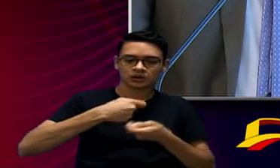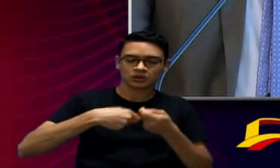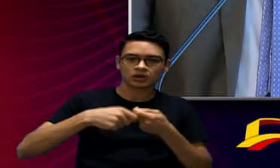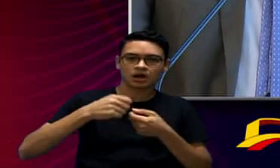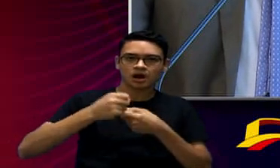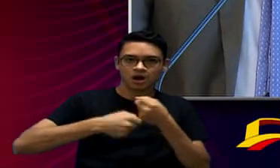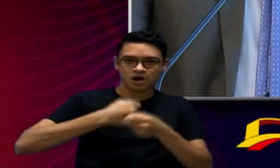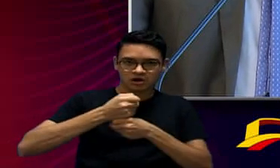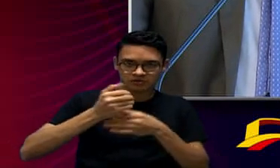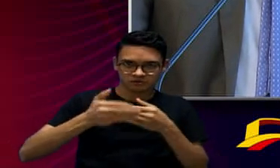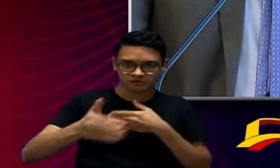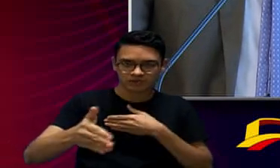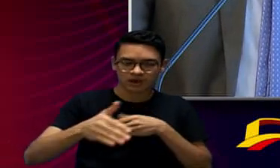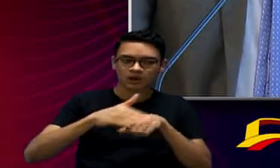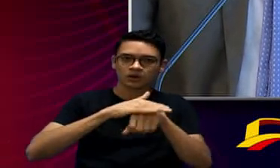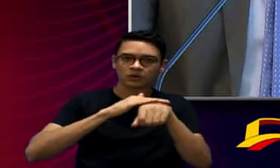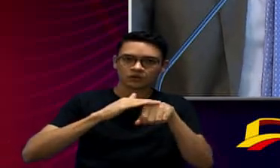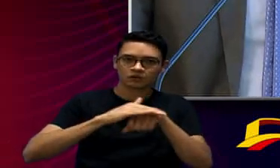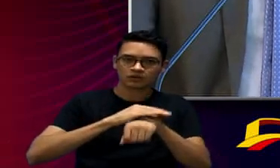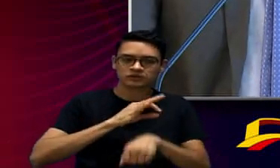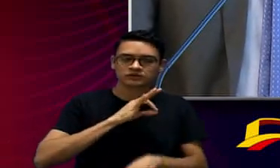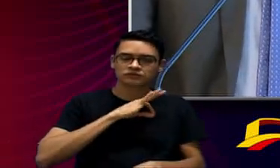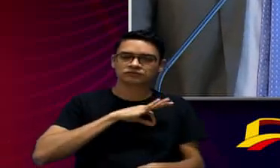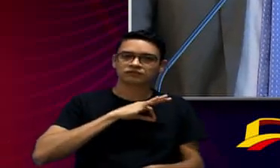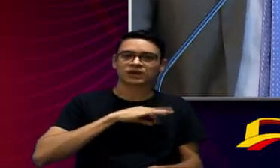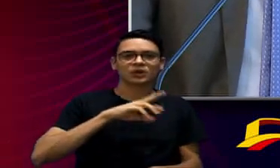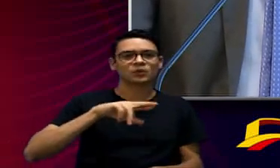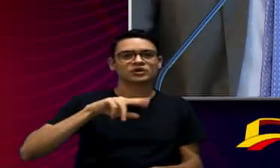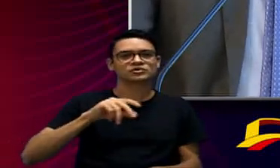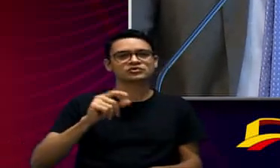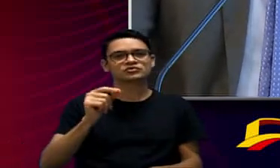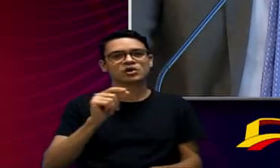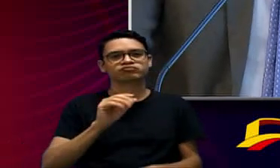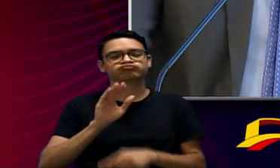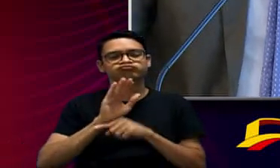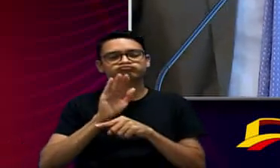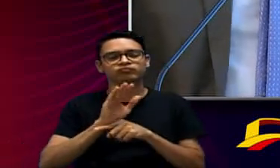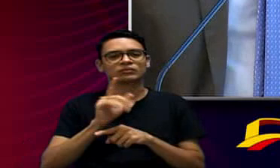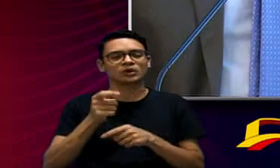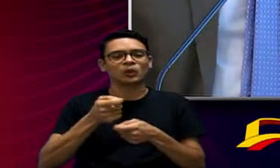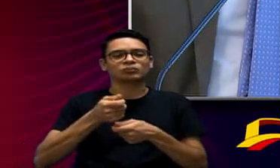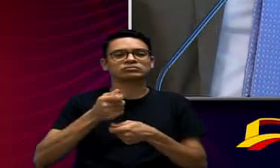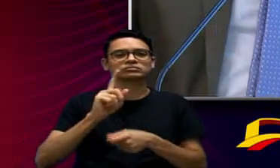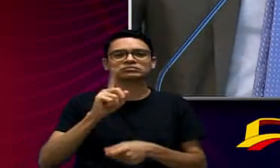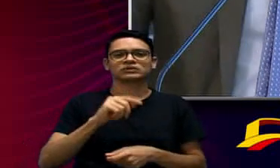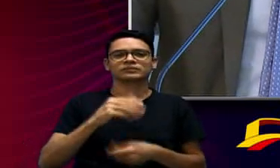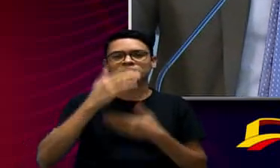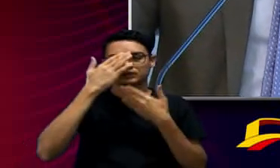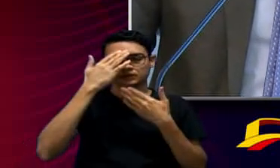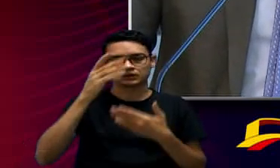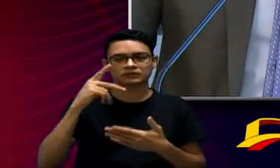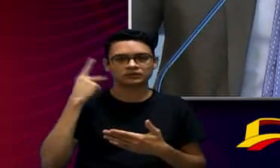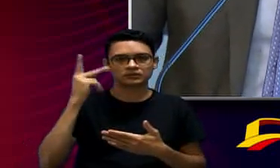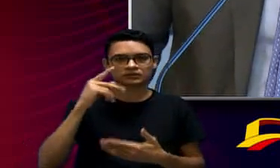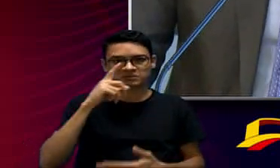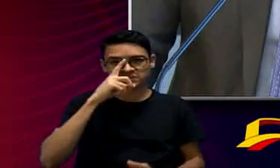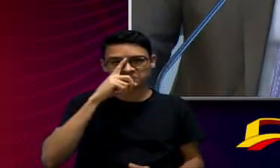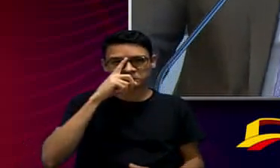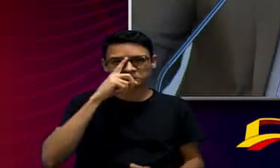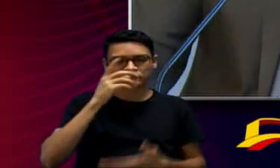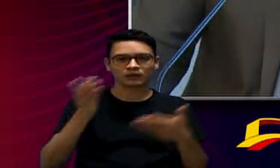para o aumento real, né, de salário, sim, e não sim. apenas reajuste. Obrigada. Obrigado, vereadora. Obrigado pela colaboração.